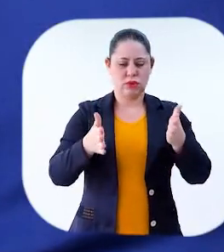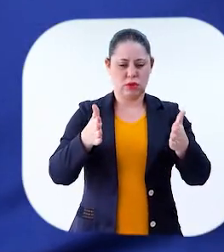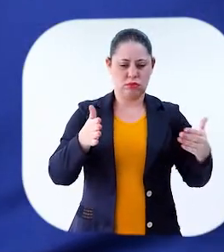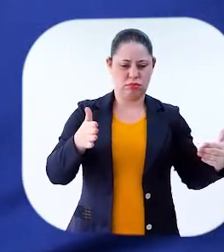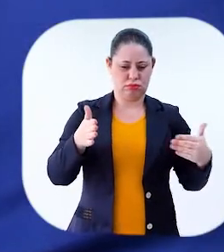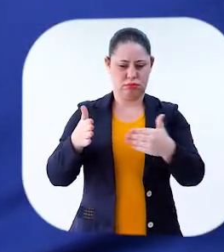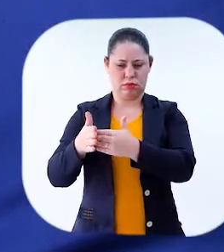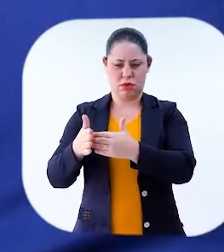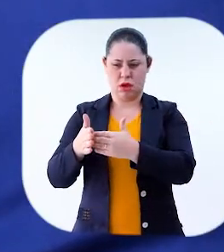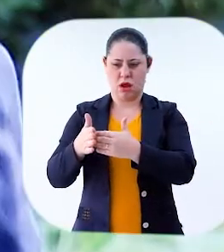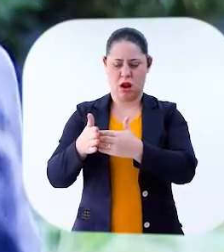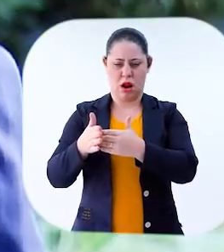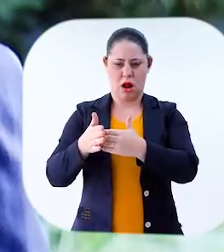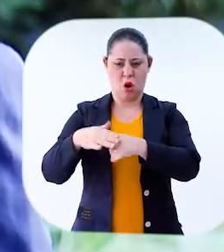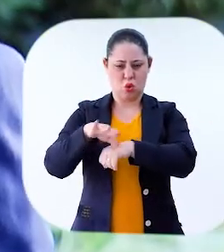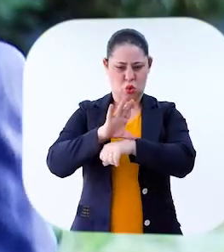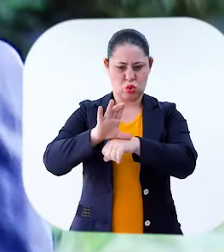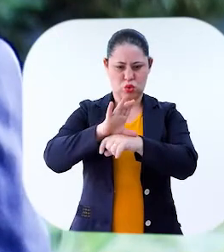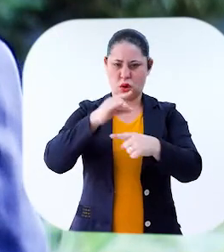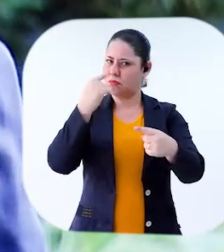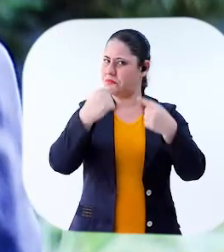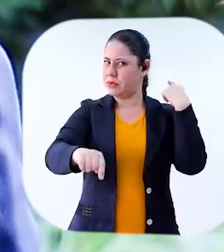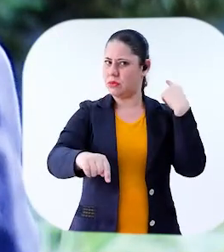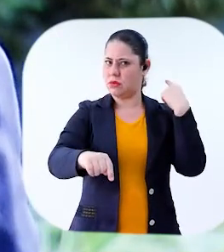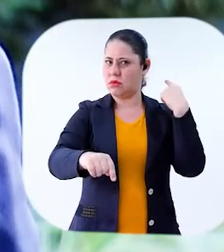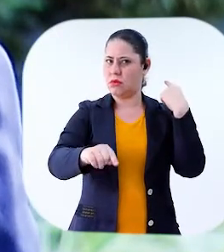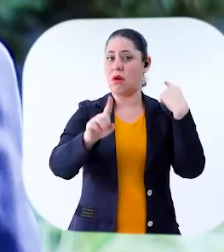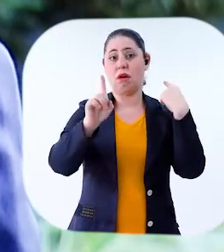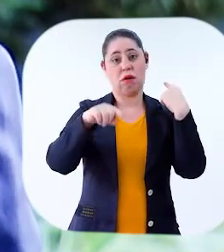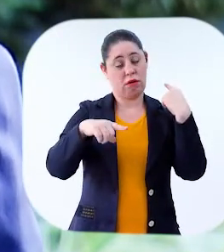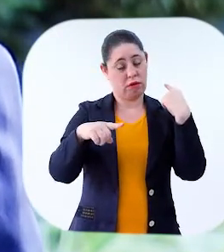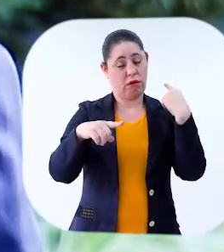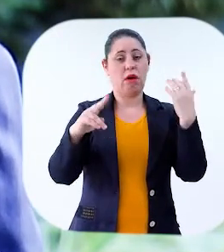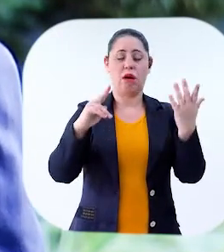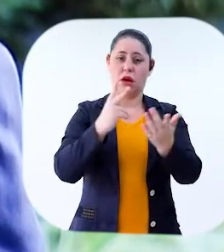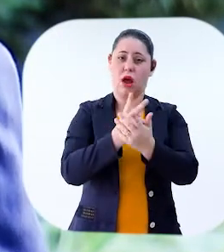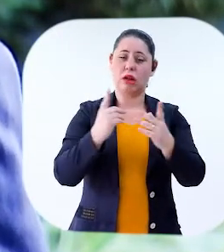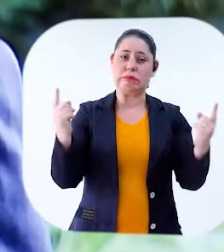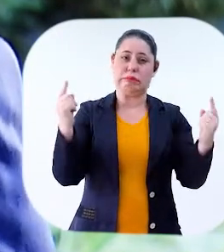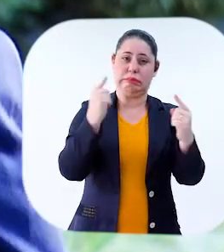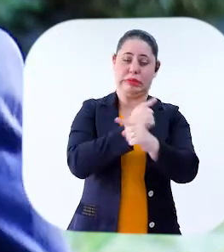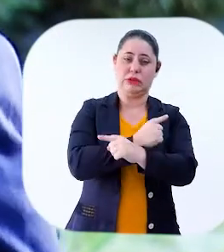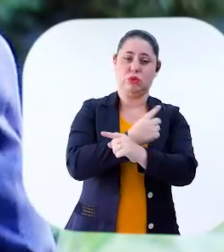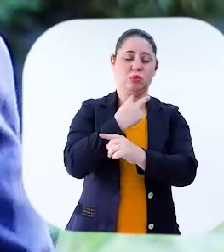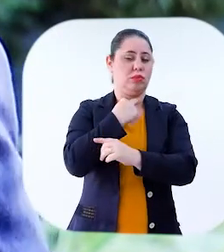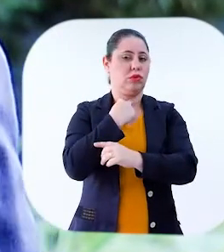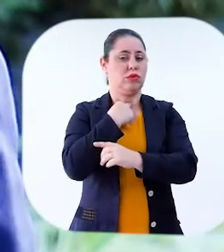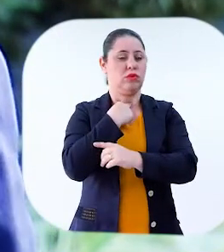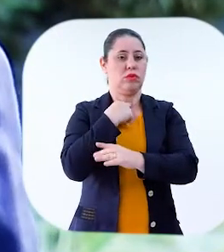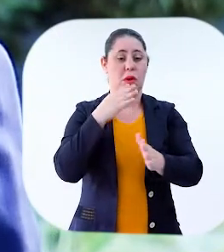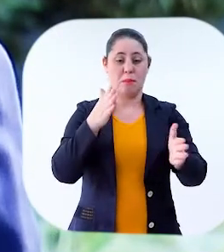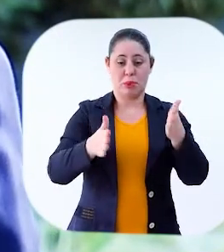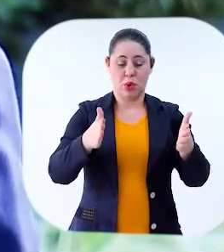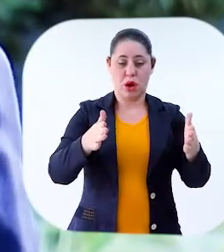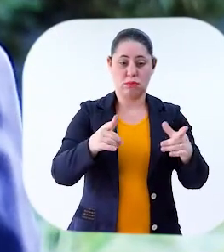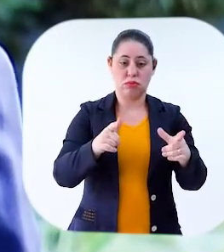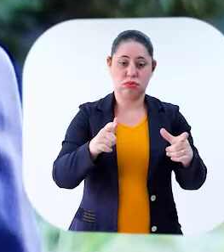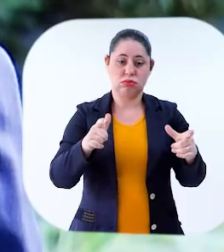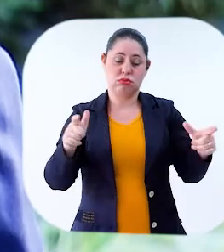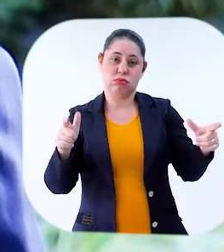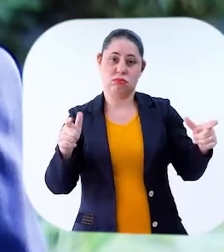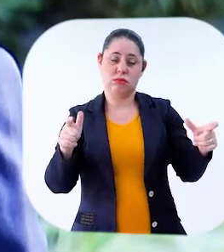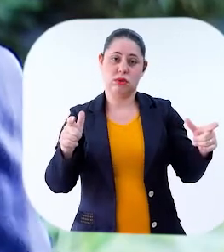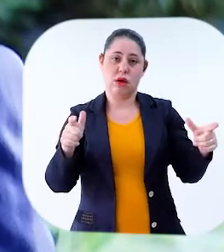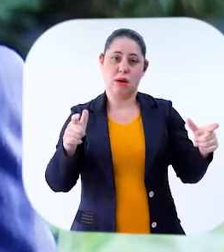prorrogação do mandato é inconstitucional. Exatamente, não há previsão constitucional e muitos defendem que a prorrogação de mandato